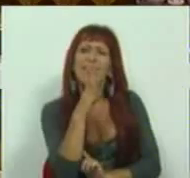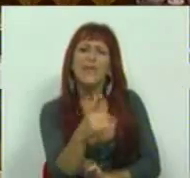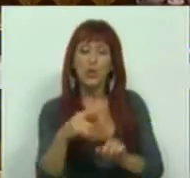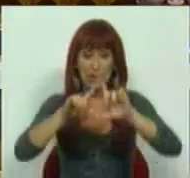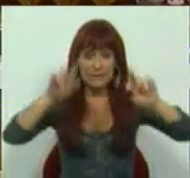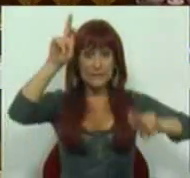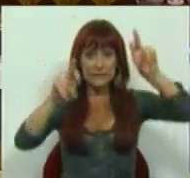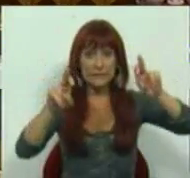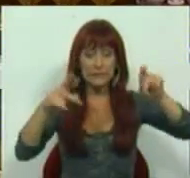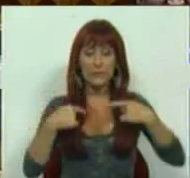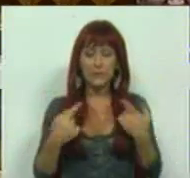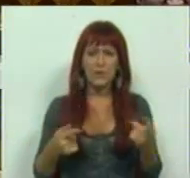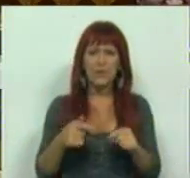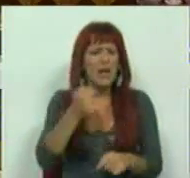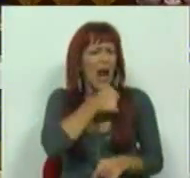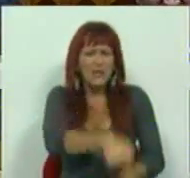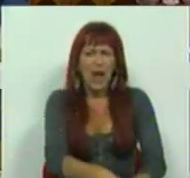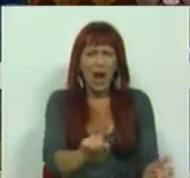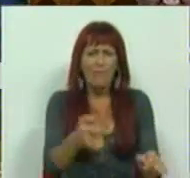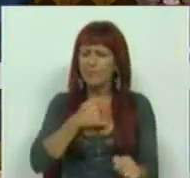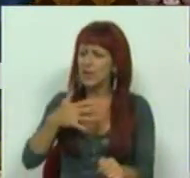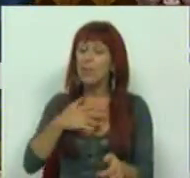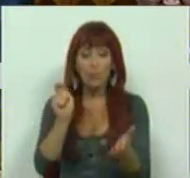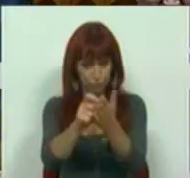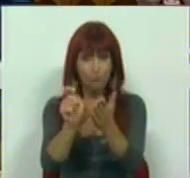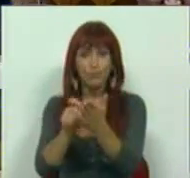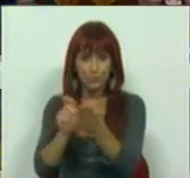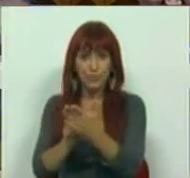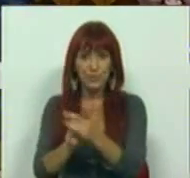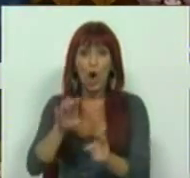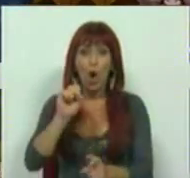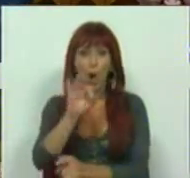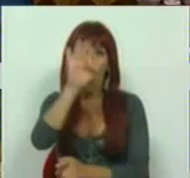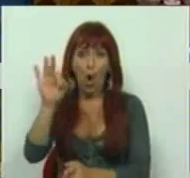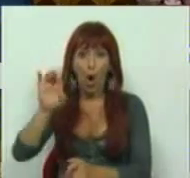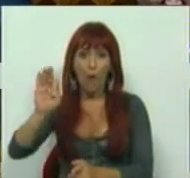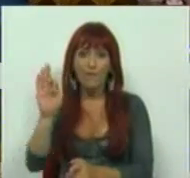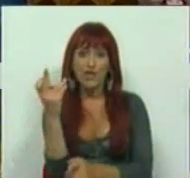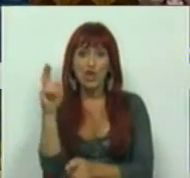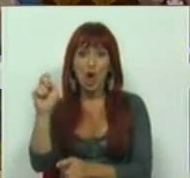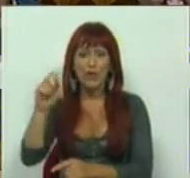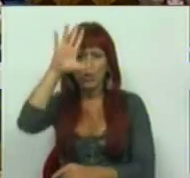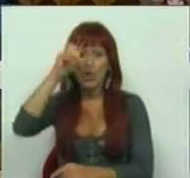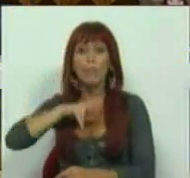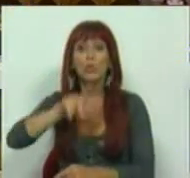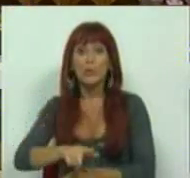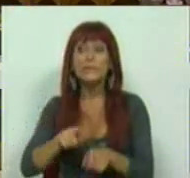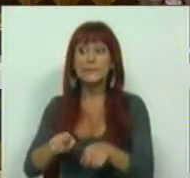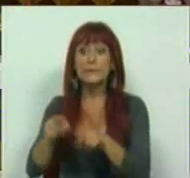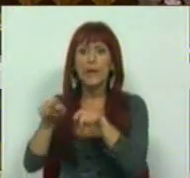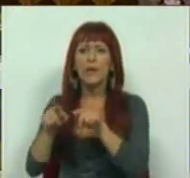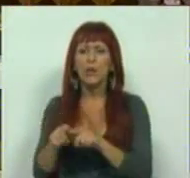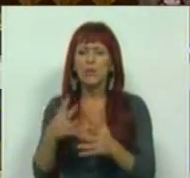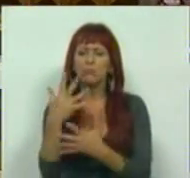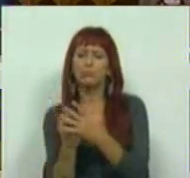os acionistas não residentes de empresas registadas no offshore do Estado português passariam a ter